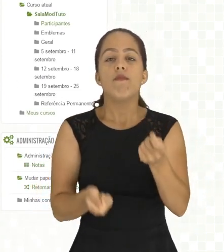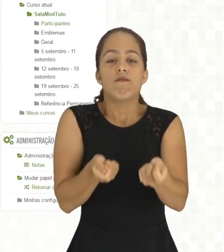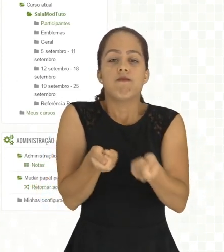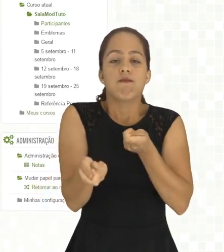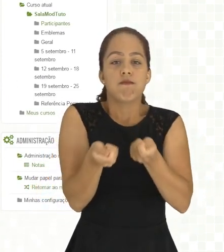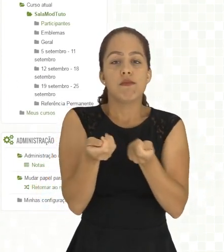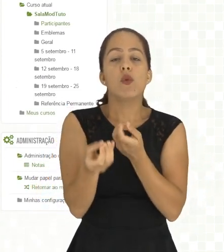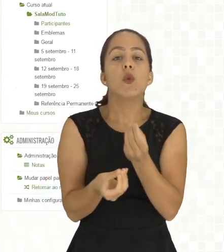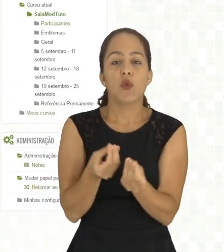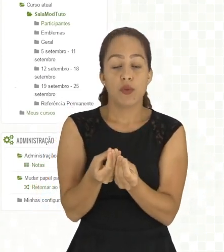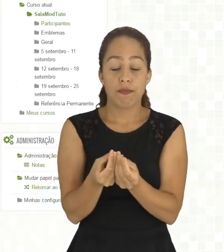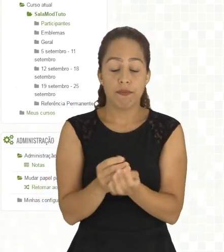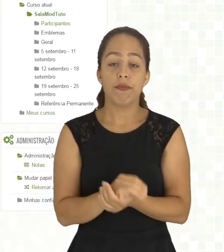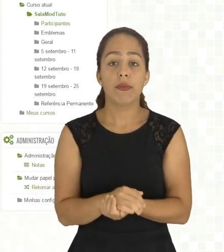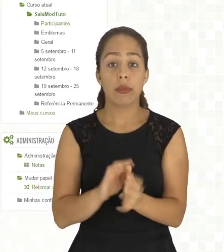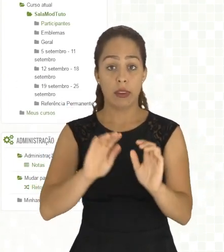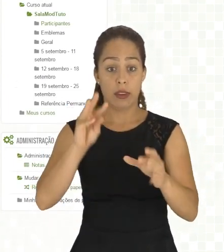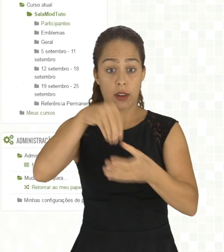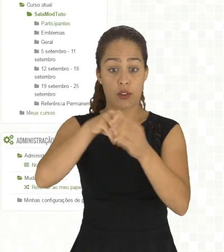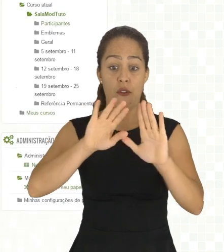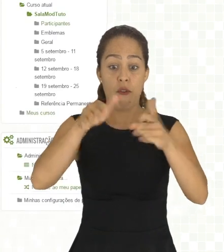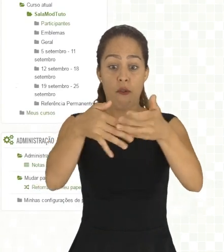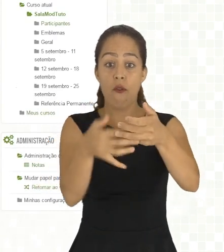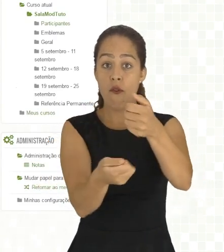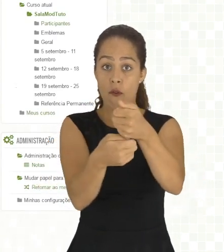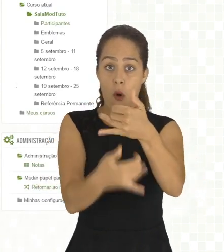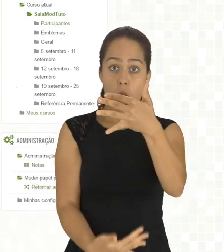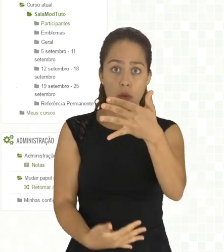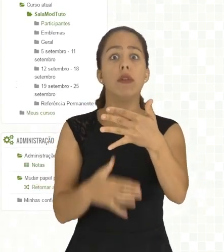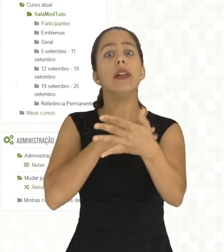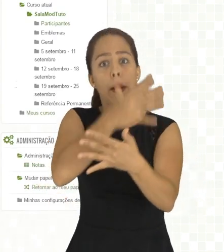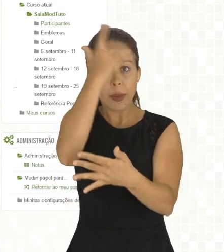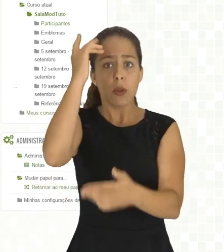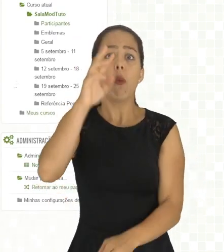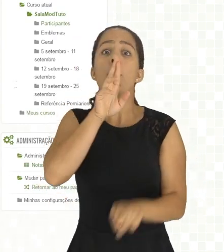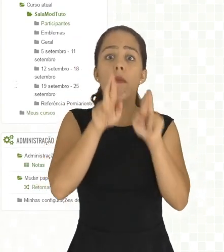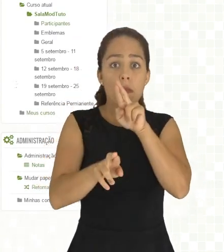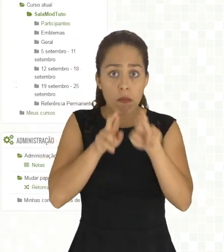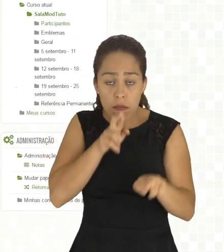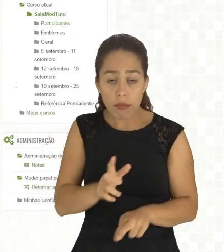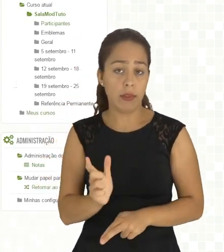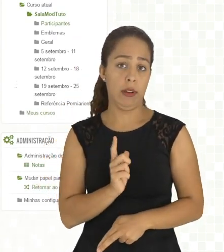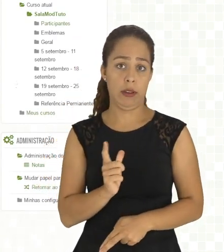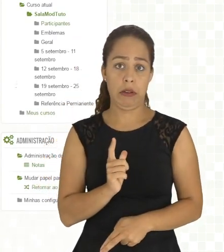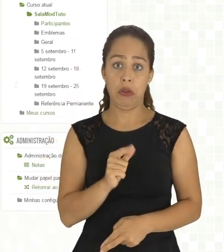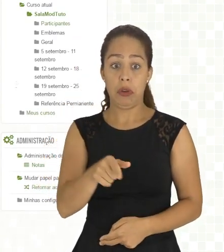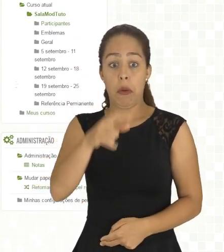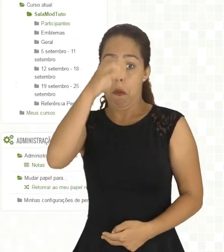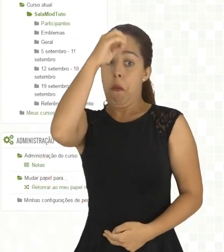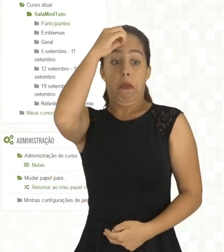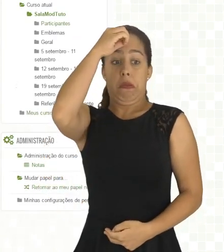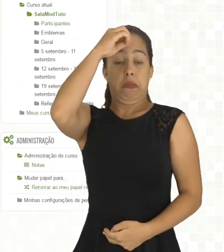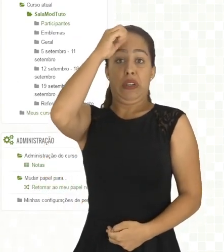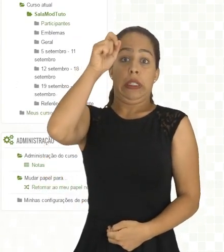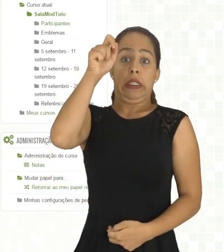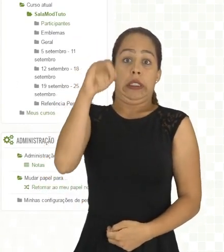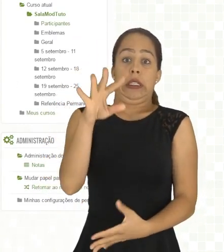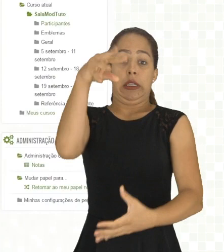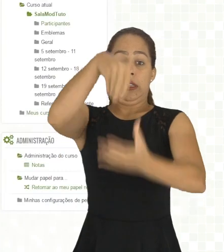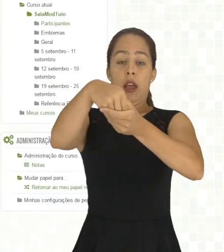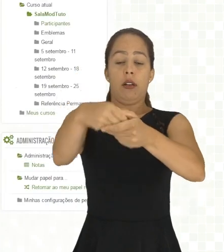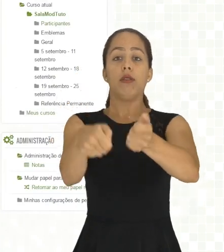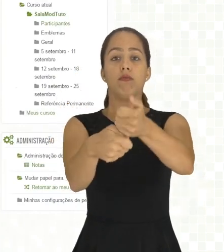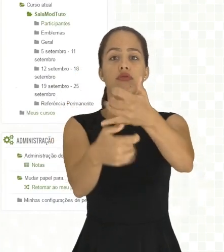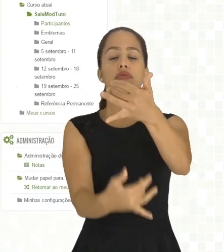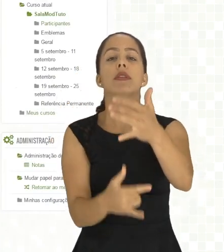formalmente muitas pessoas respondem então a gente às vezes não sabe se há mensagens novas no fórum